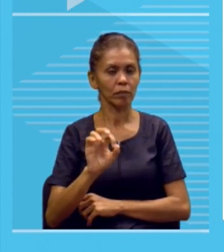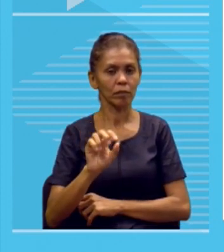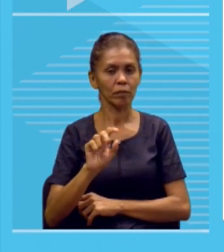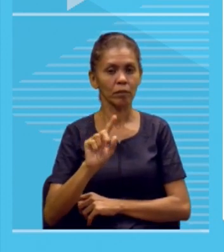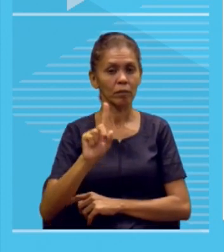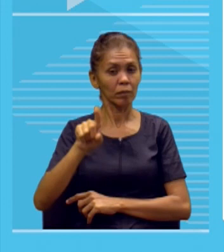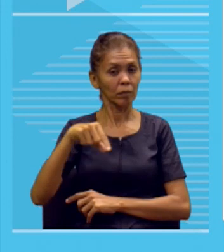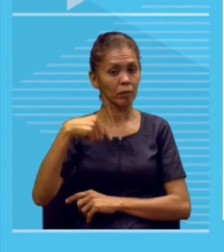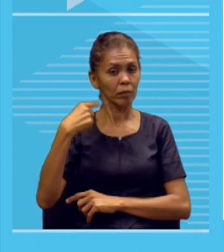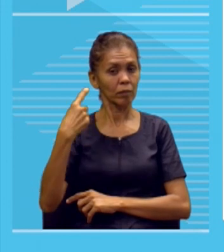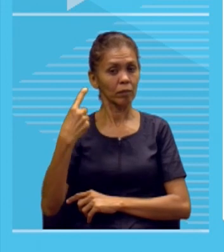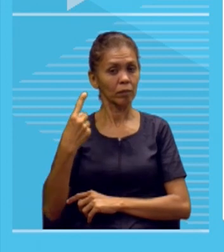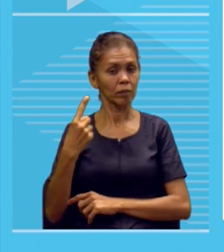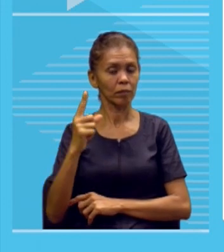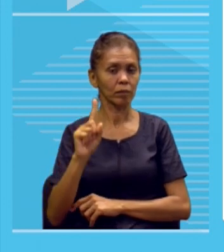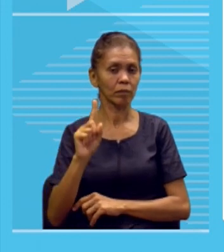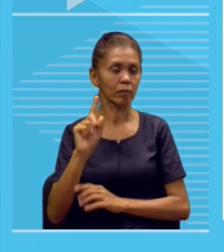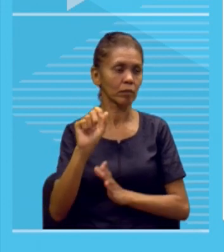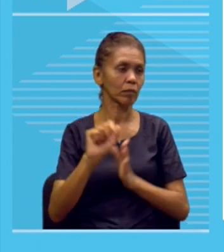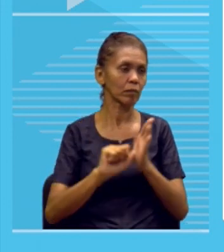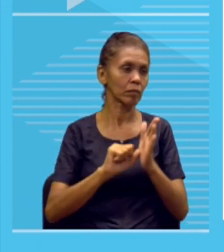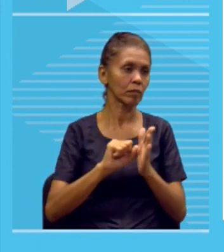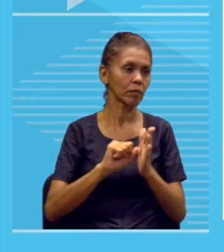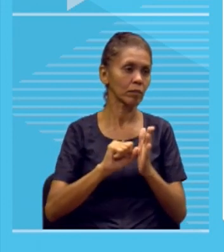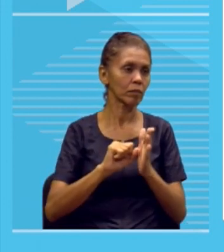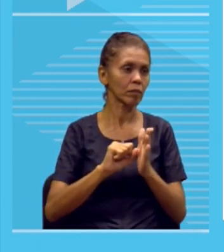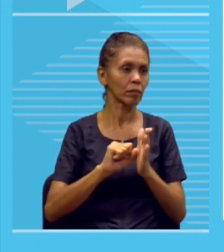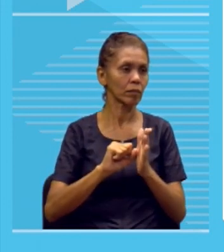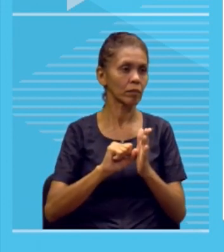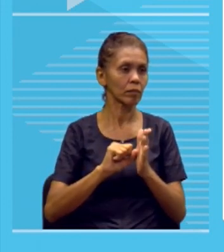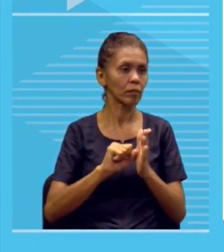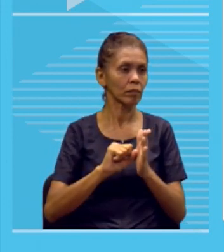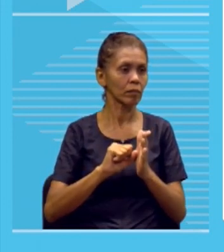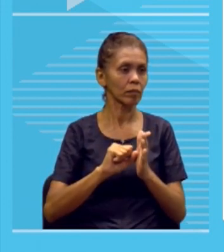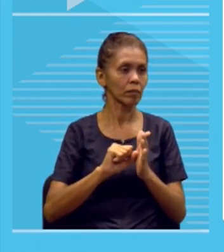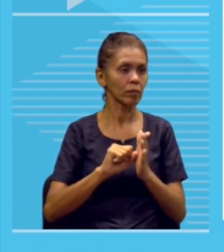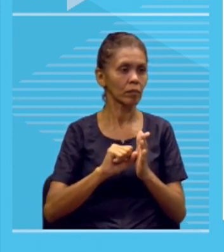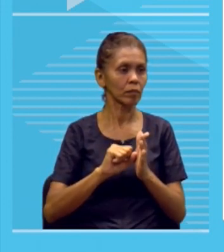100 anos depois, com o crescimento da industrialização,